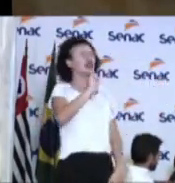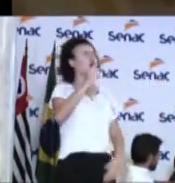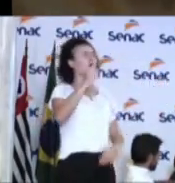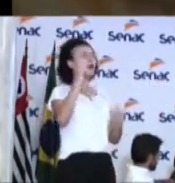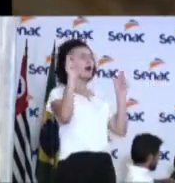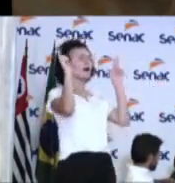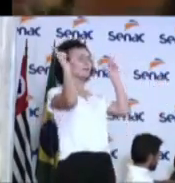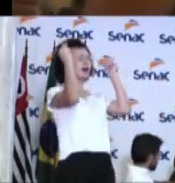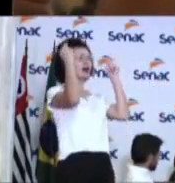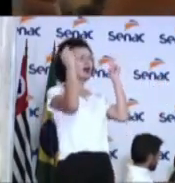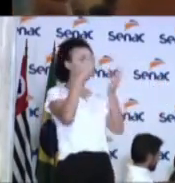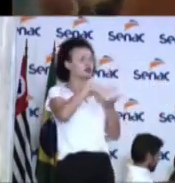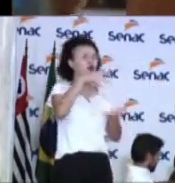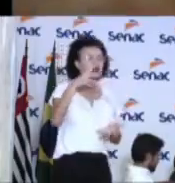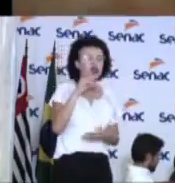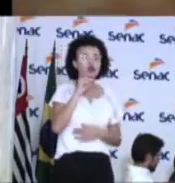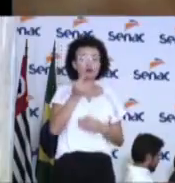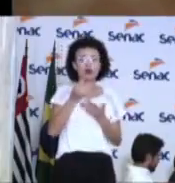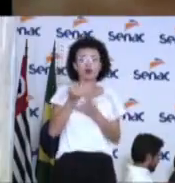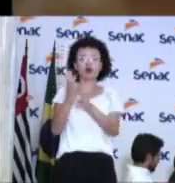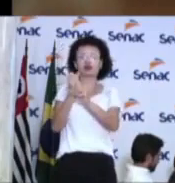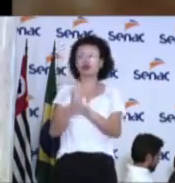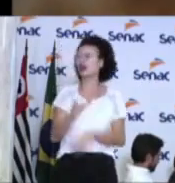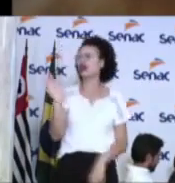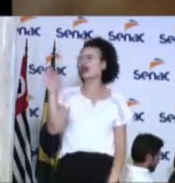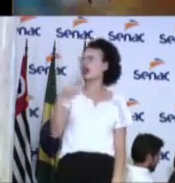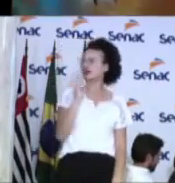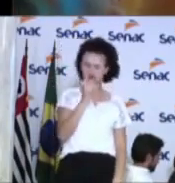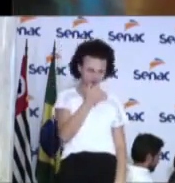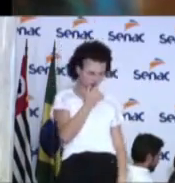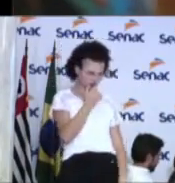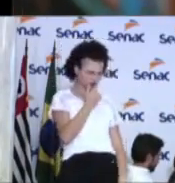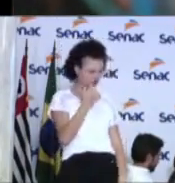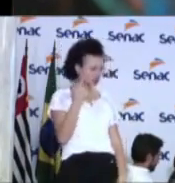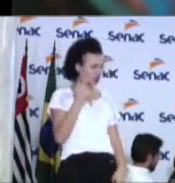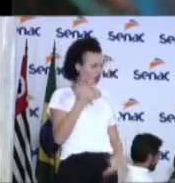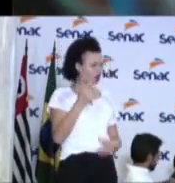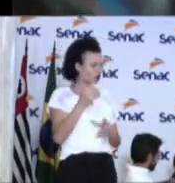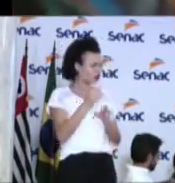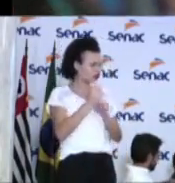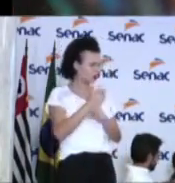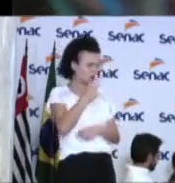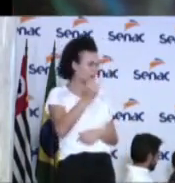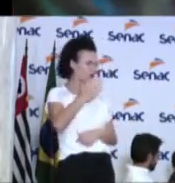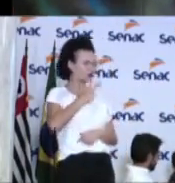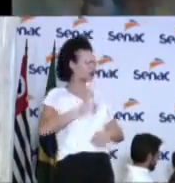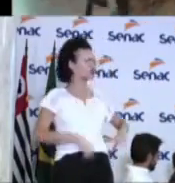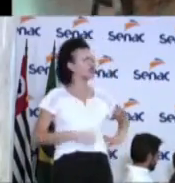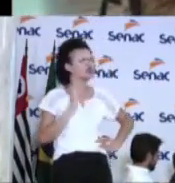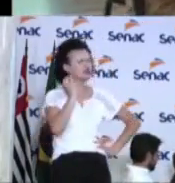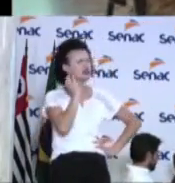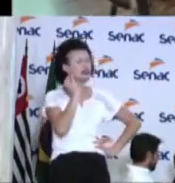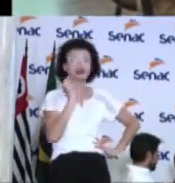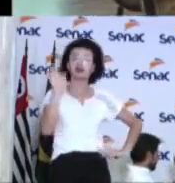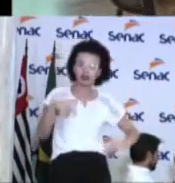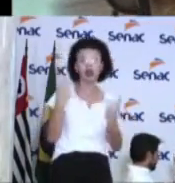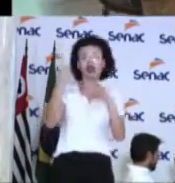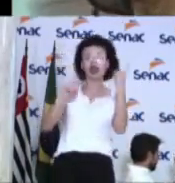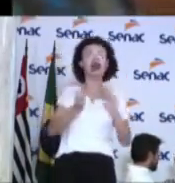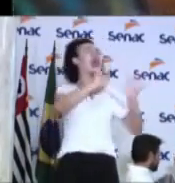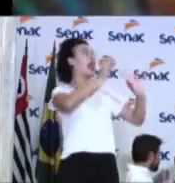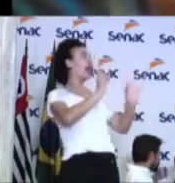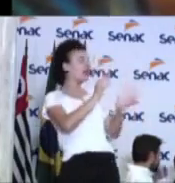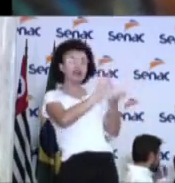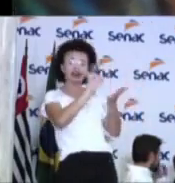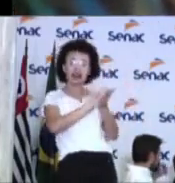Páscoa! O dia do contador! Ah, não, meu pai que era contador e gostava de beber nesse dia. Tô confundindo. O carnaval. O